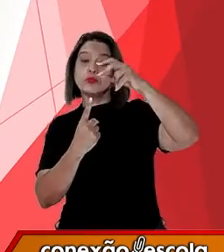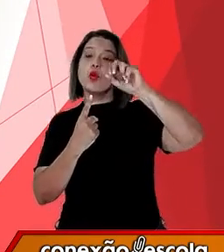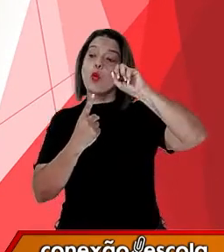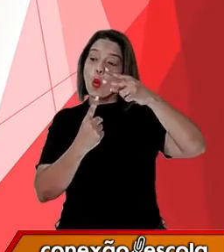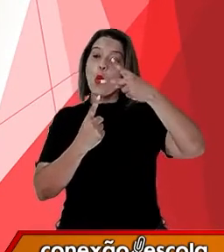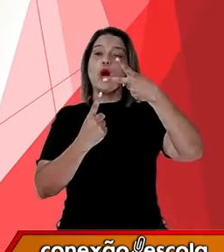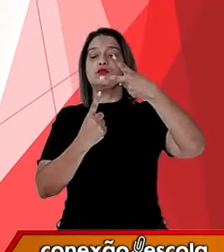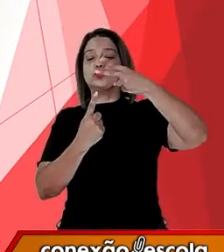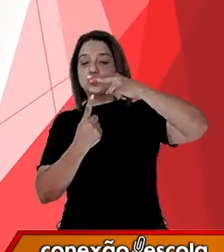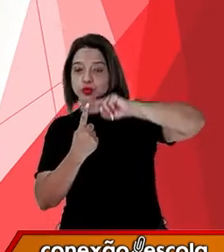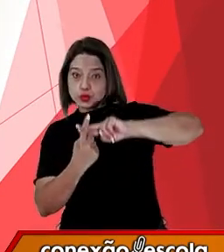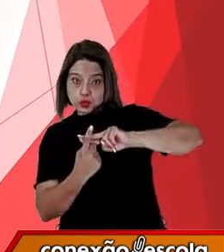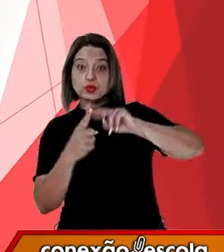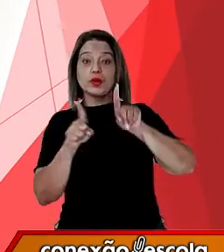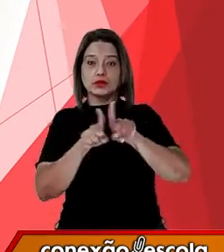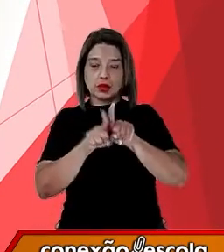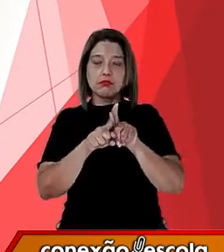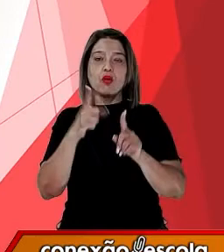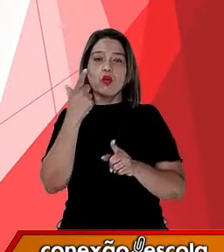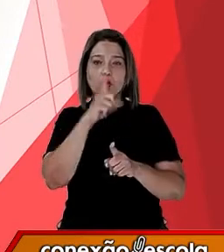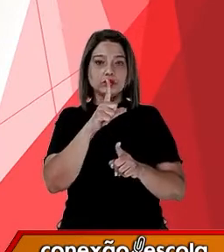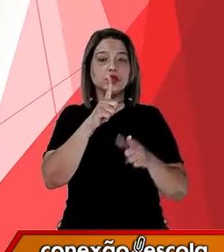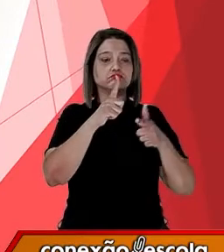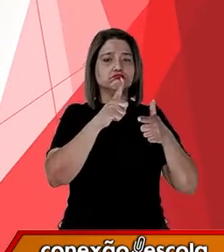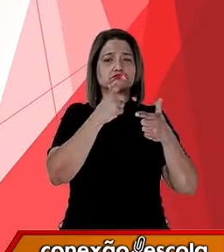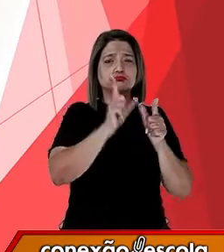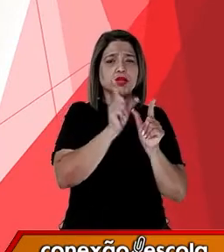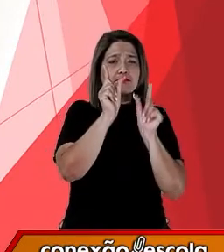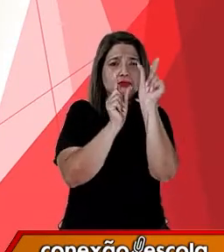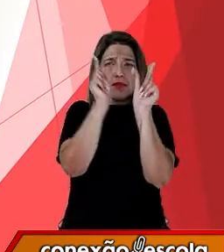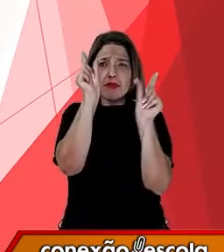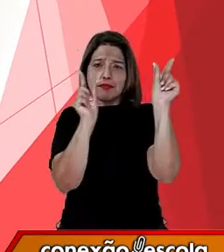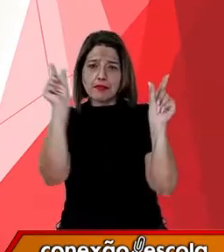os lados de comprimento da minha imagem.